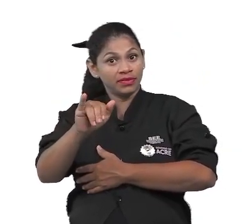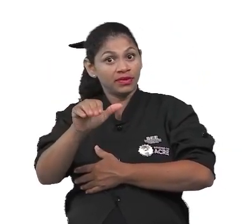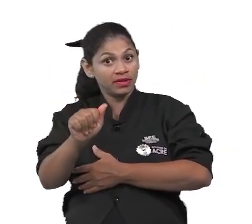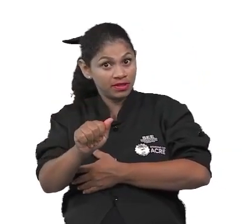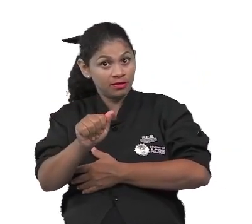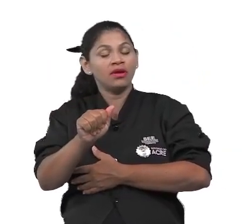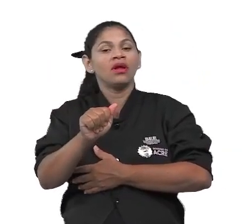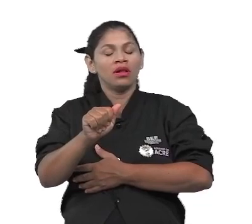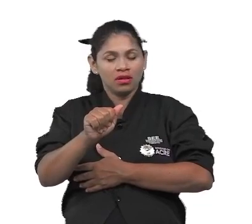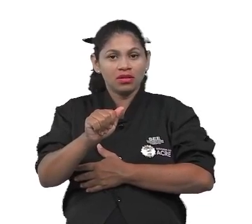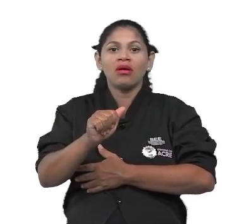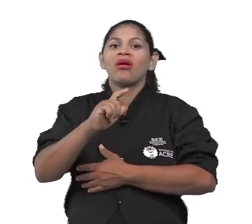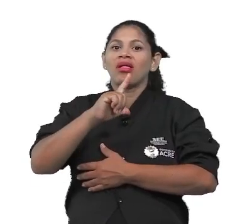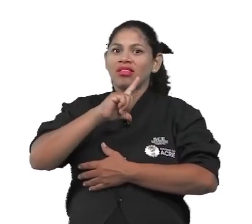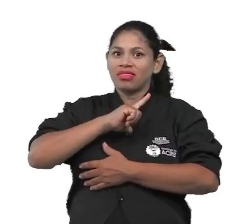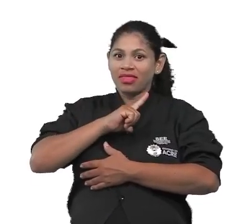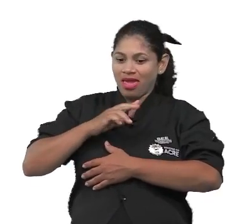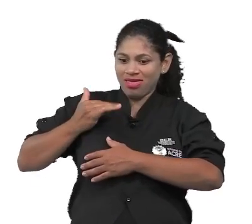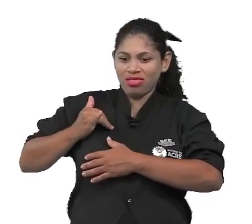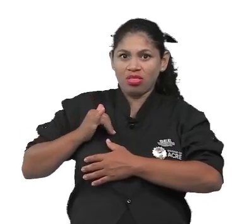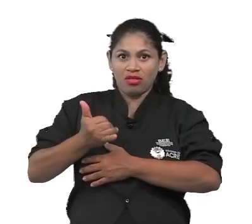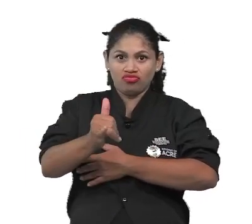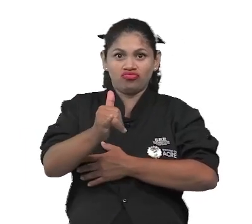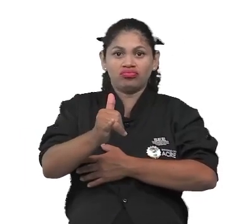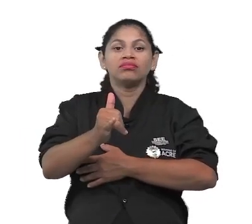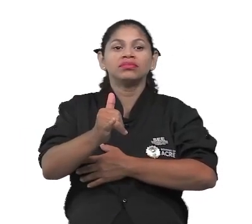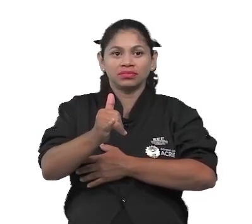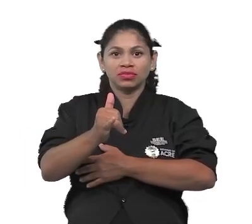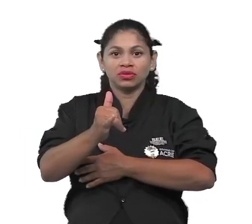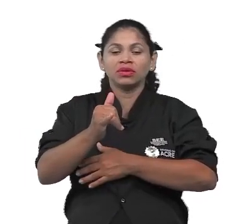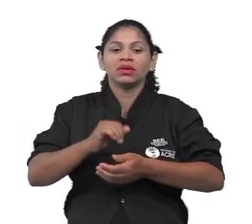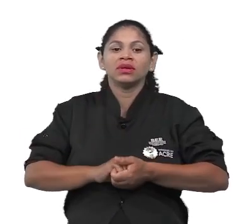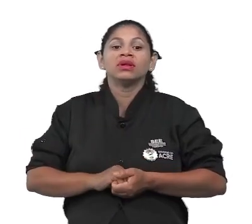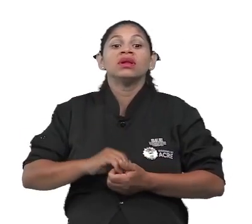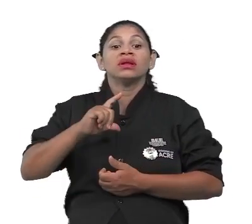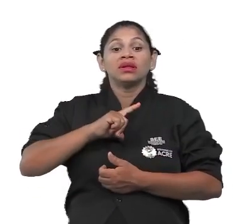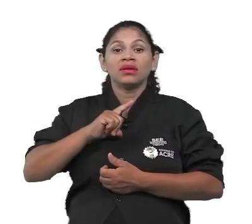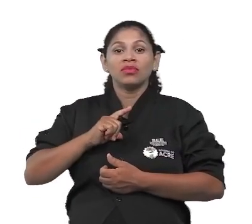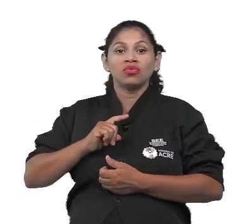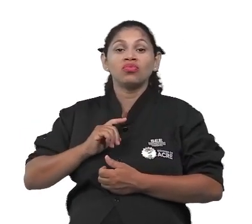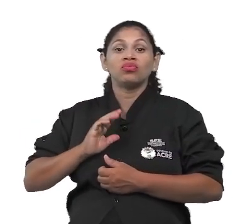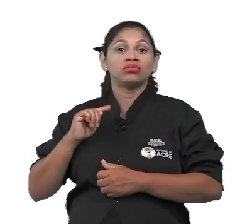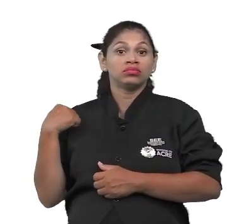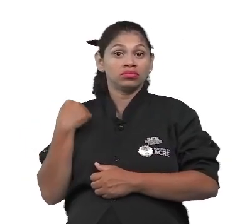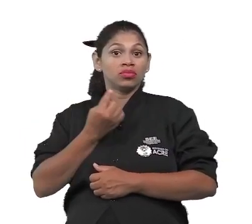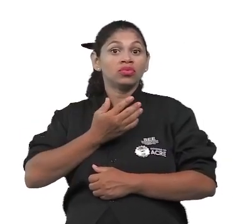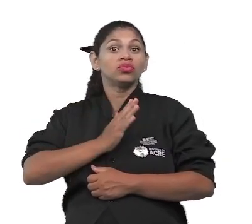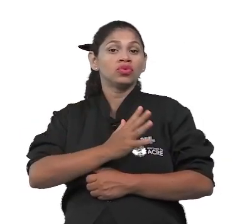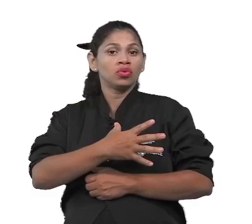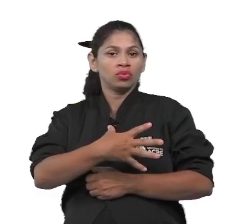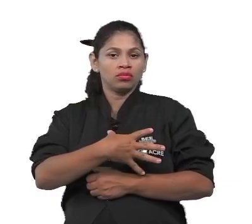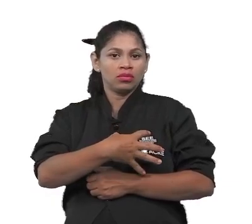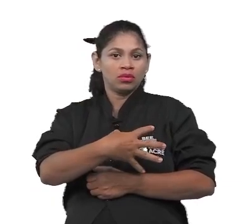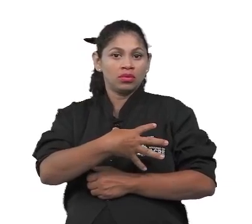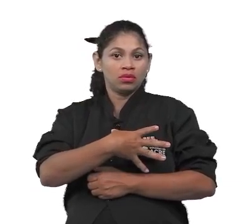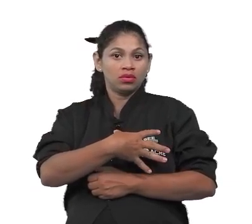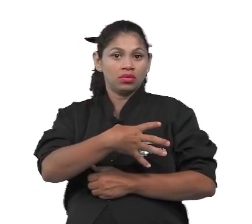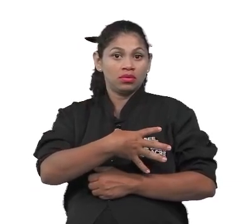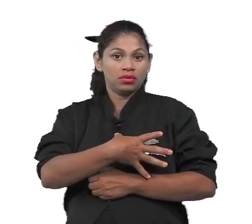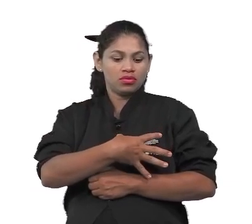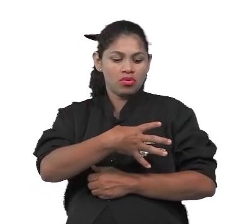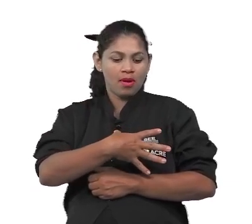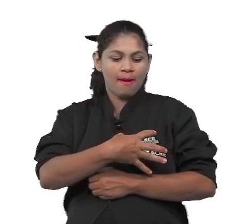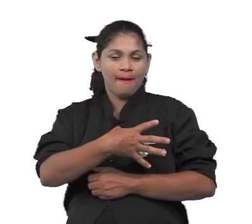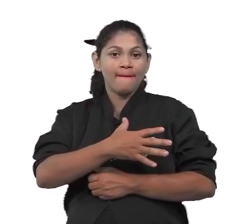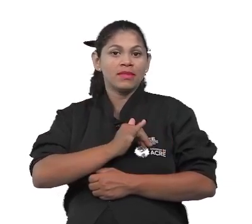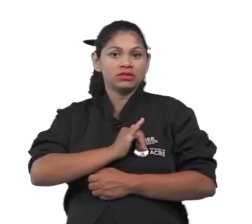de liberar energia para se defender. E também o nosso coração, gente. O coração é uma bomba elétrica,